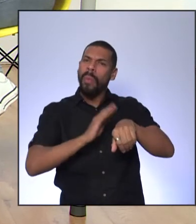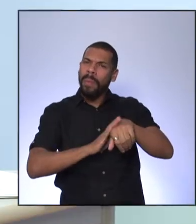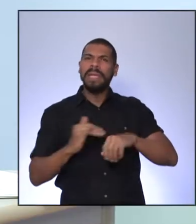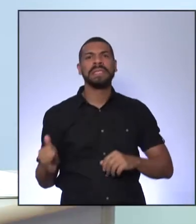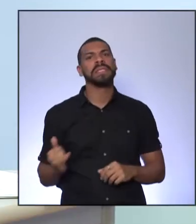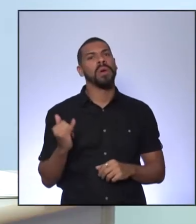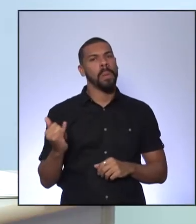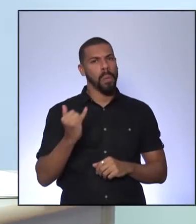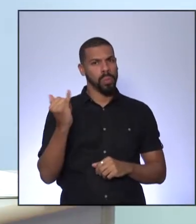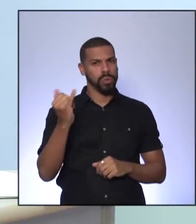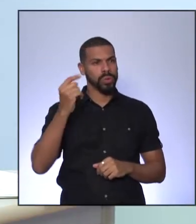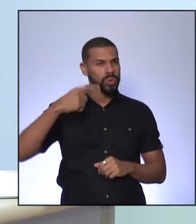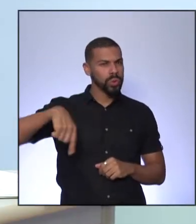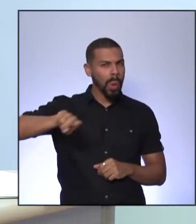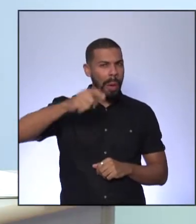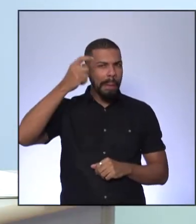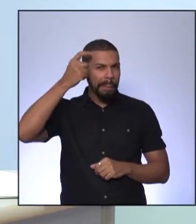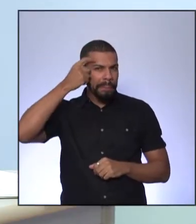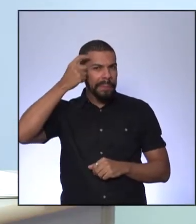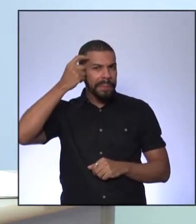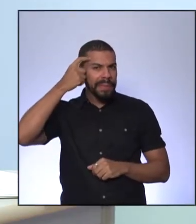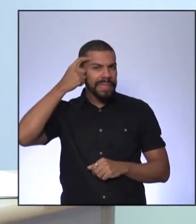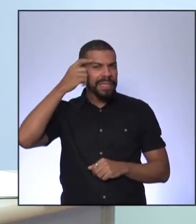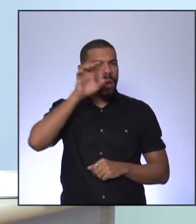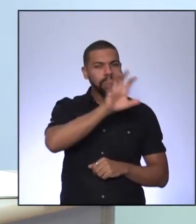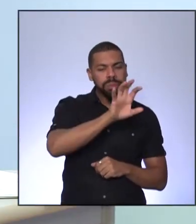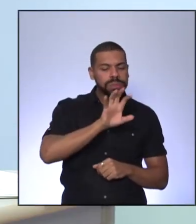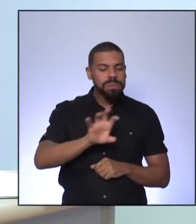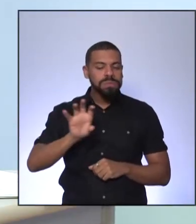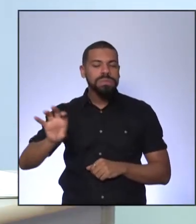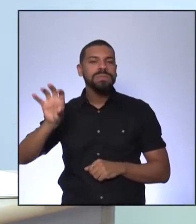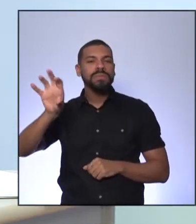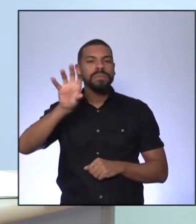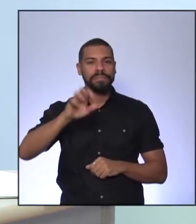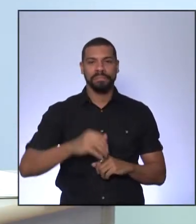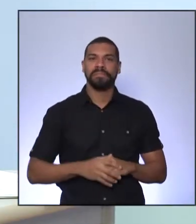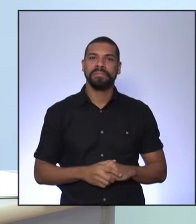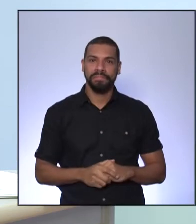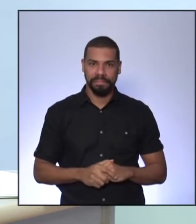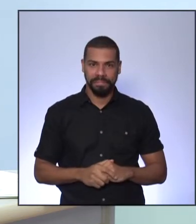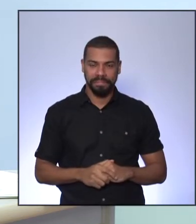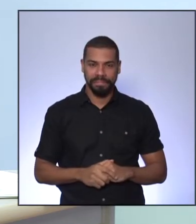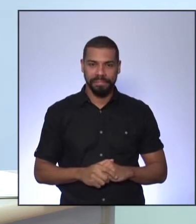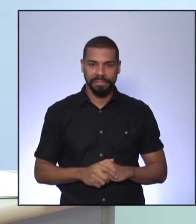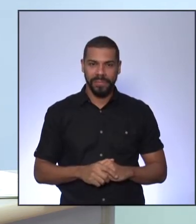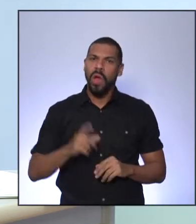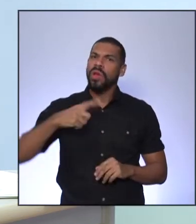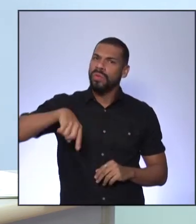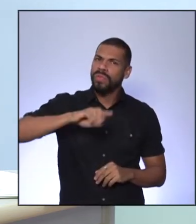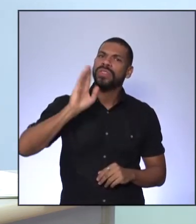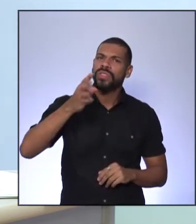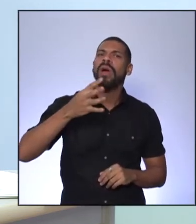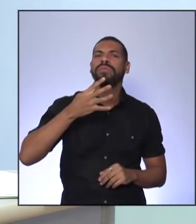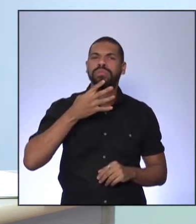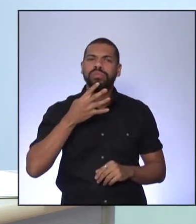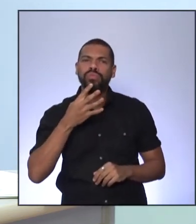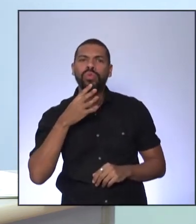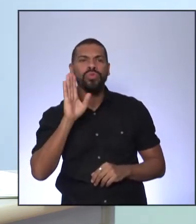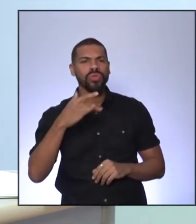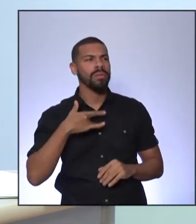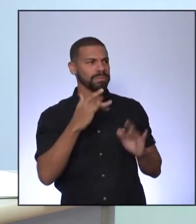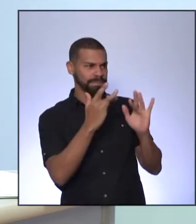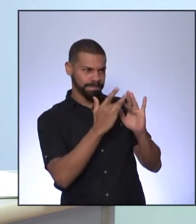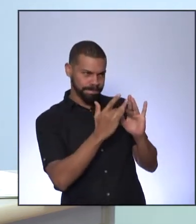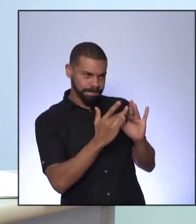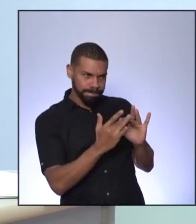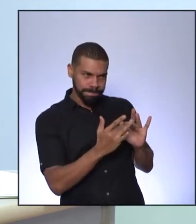principalmente se a gente pensar em relação a essas áreas de interesses que foram colocados. Então, para quem já sabe o que pretende fazer, para